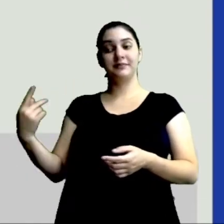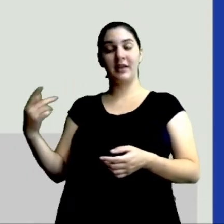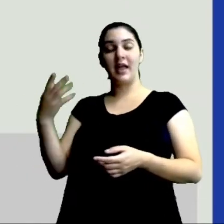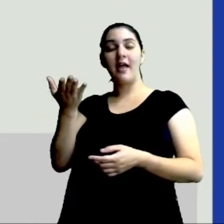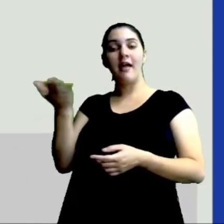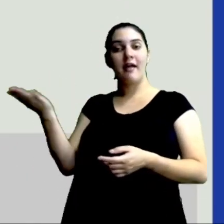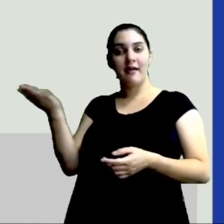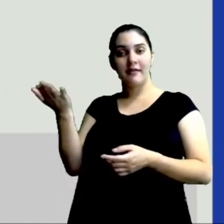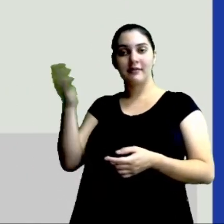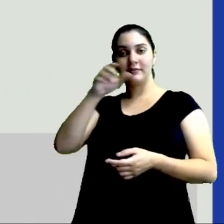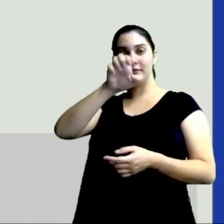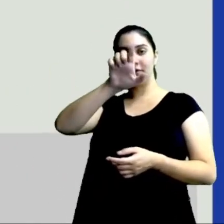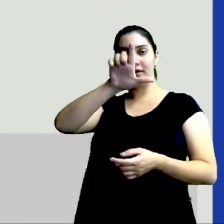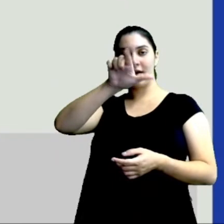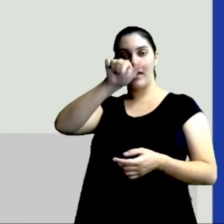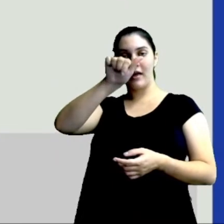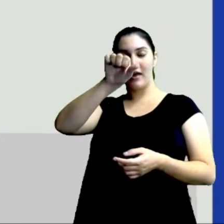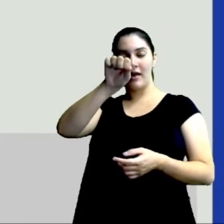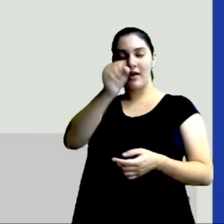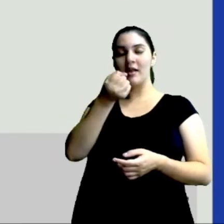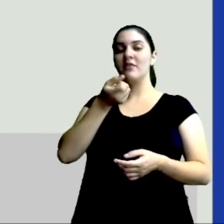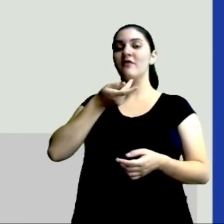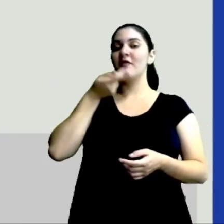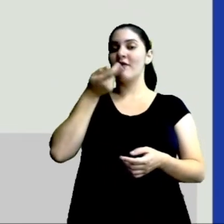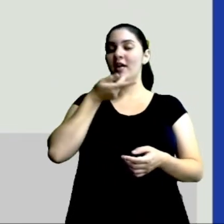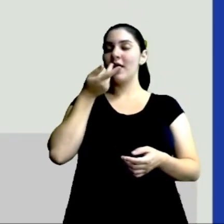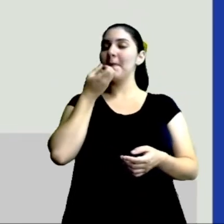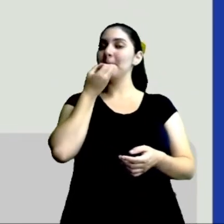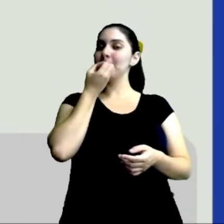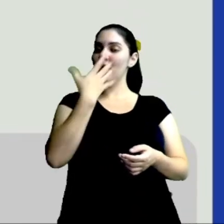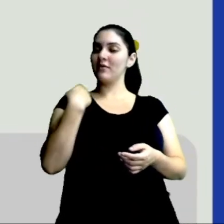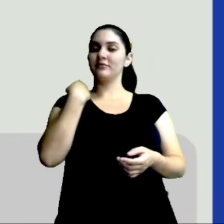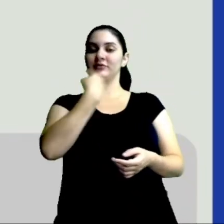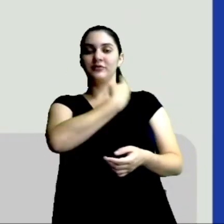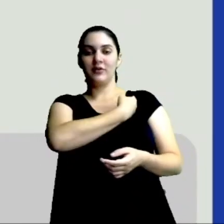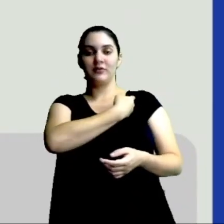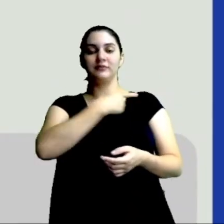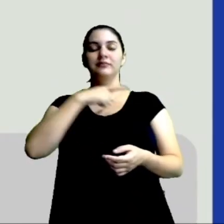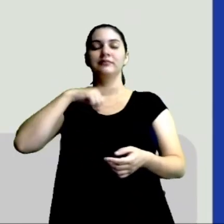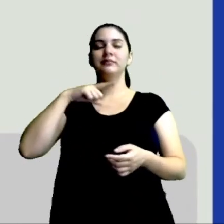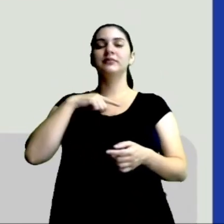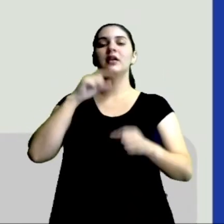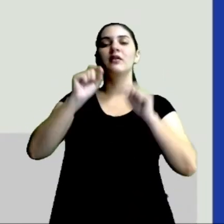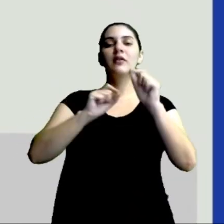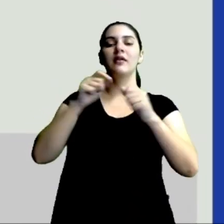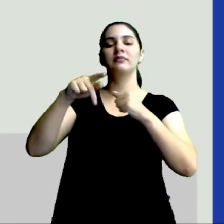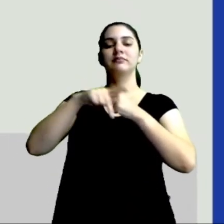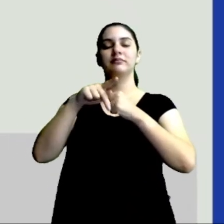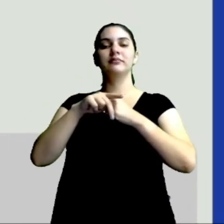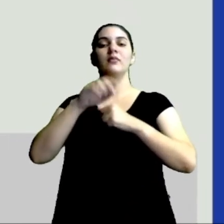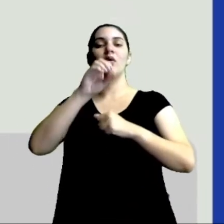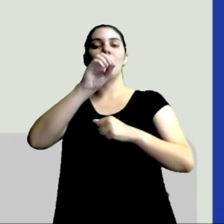de nós, mesmo caso. Então, pronomes oblíquos tônicos.